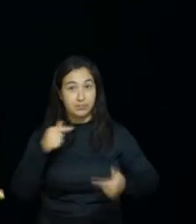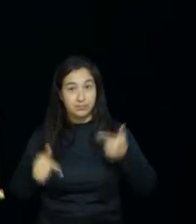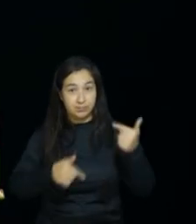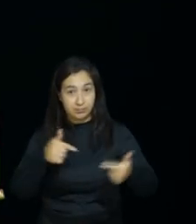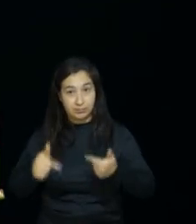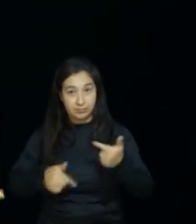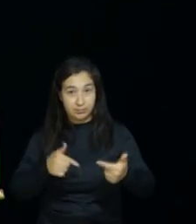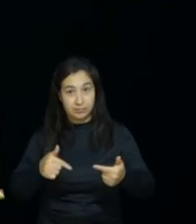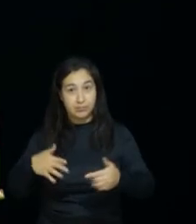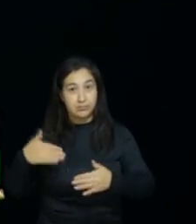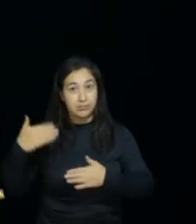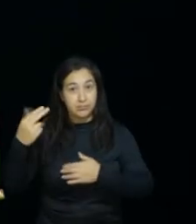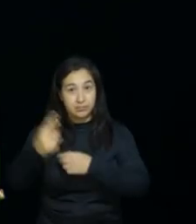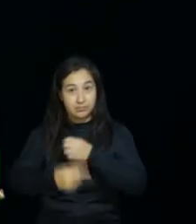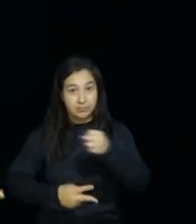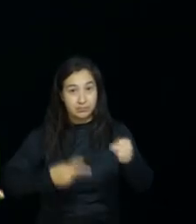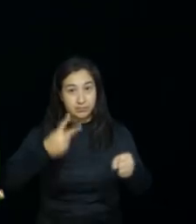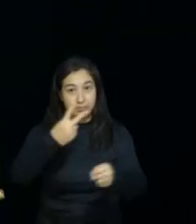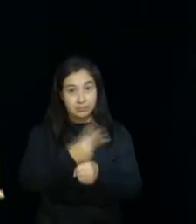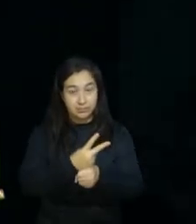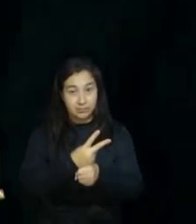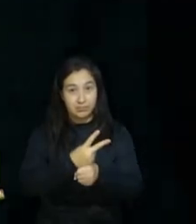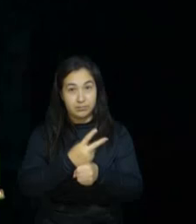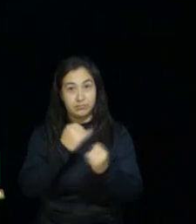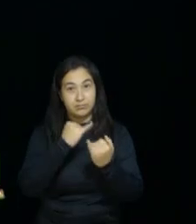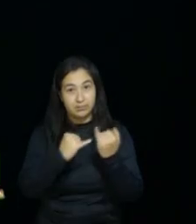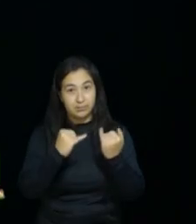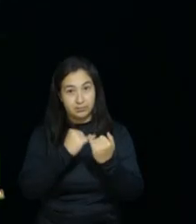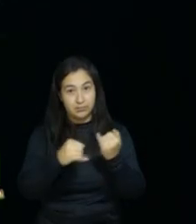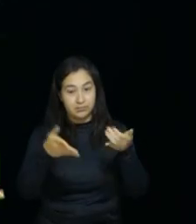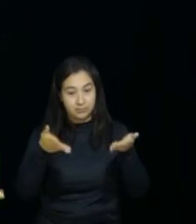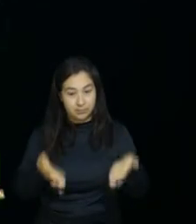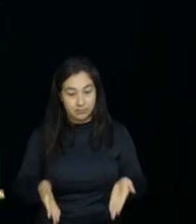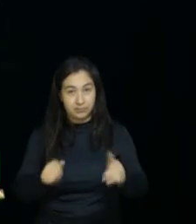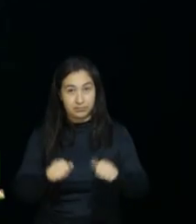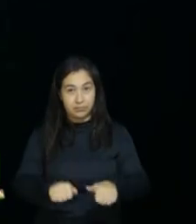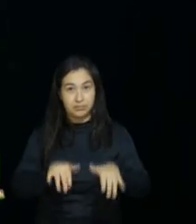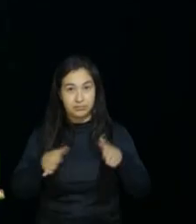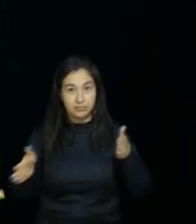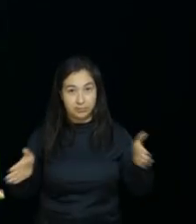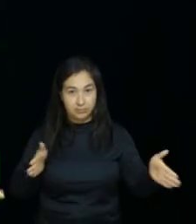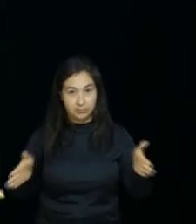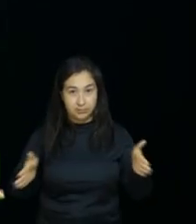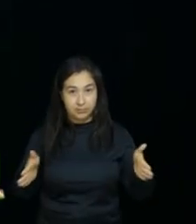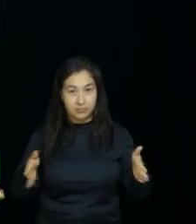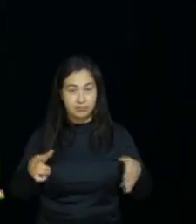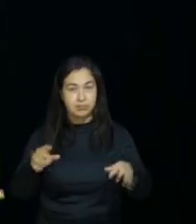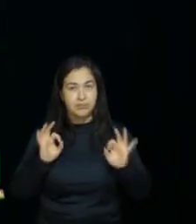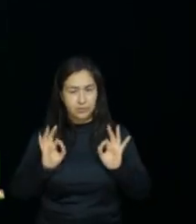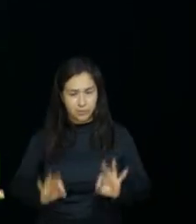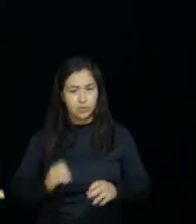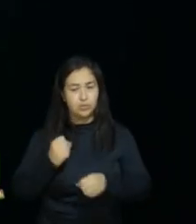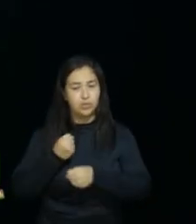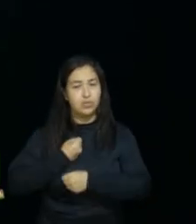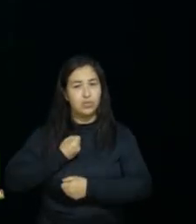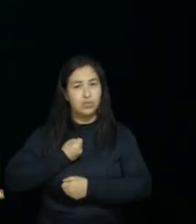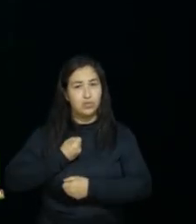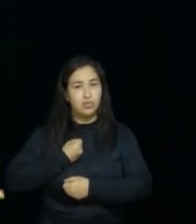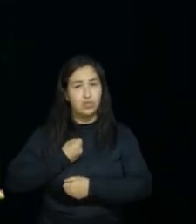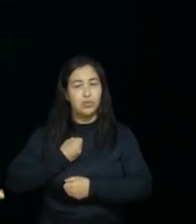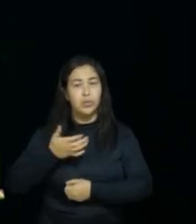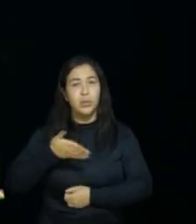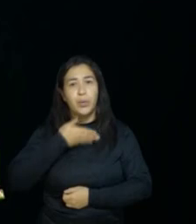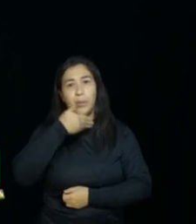próximos 2 anos e meio que nós temos dessa legislatura, e certamente teremos números quantificados e